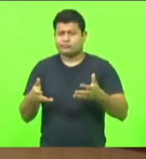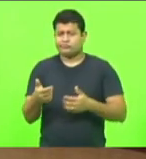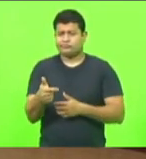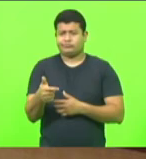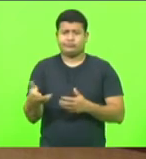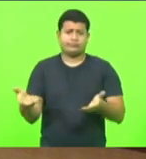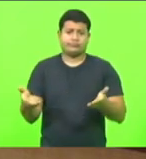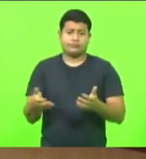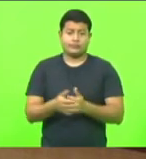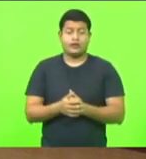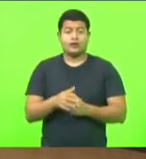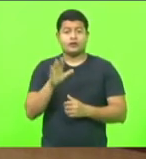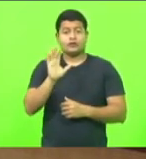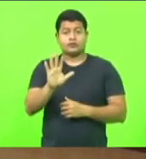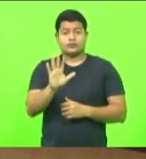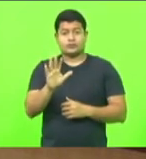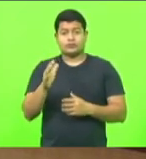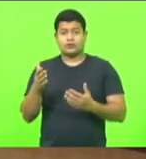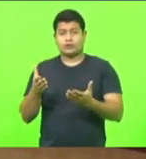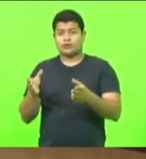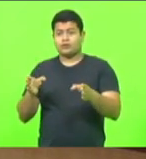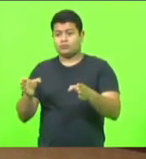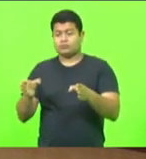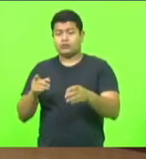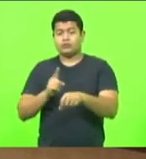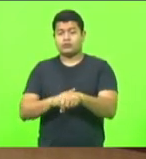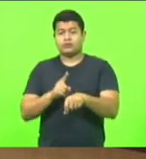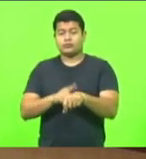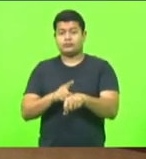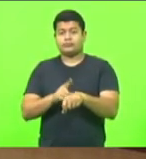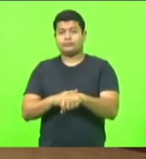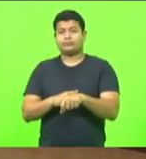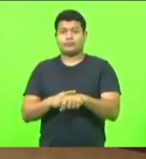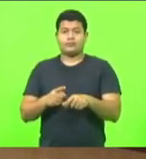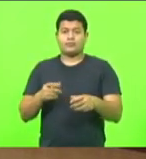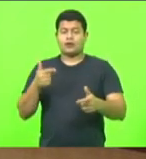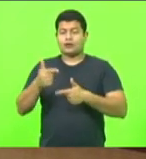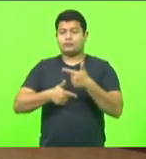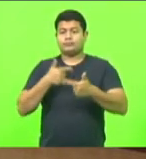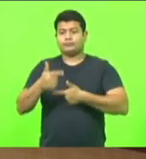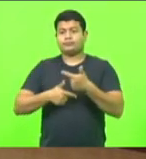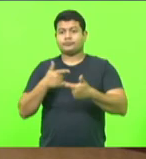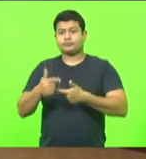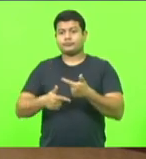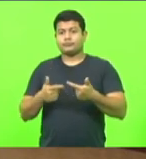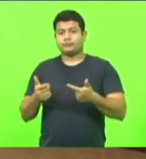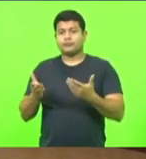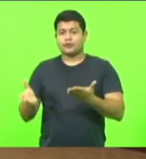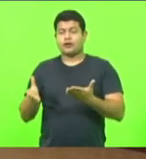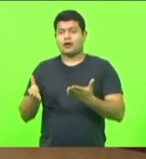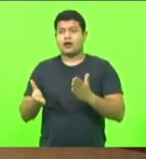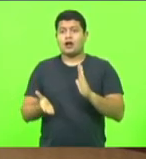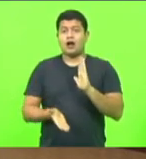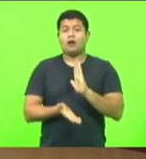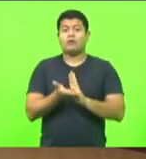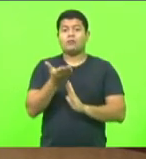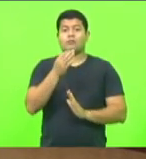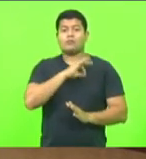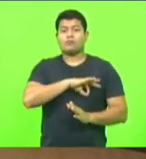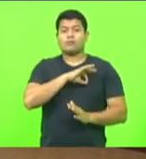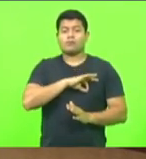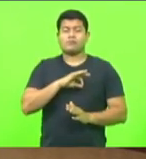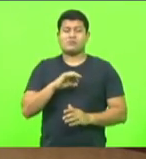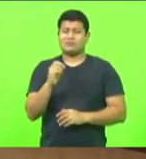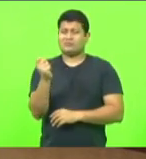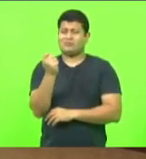horizontal, em que se soma o tempo de trabalho aos cursos de capacitação continuada, a compactação da tabela é ainda mais grave, pois a proposta